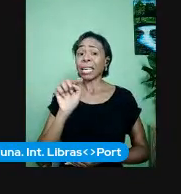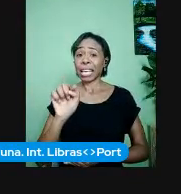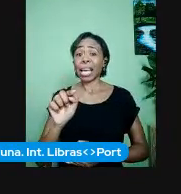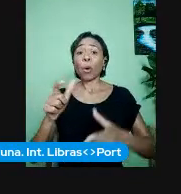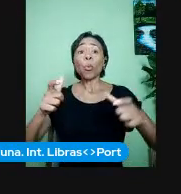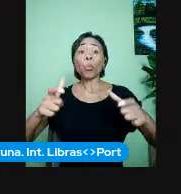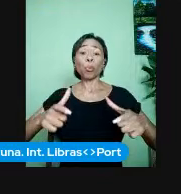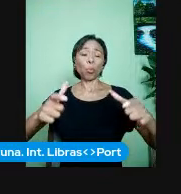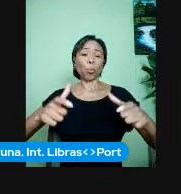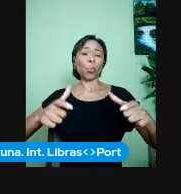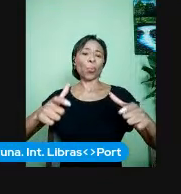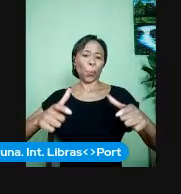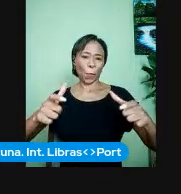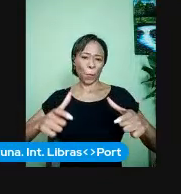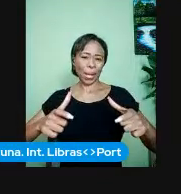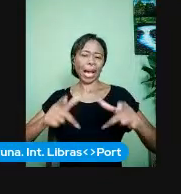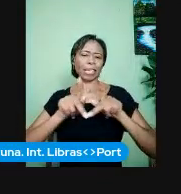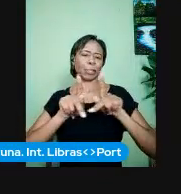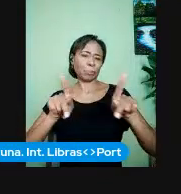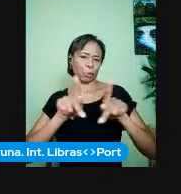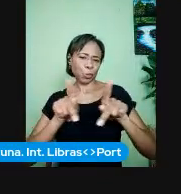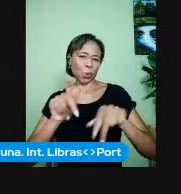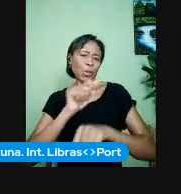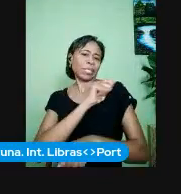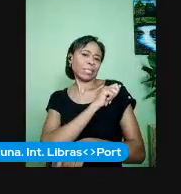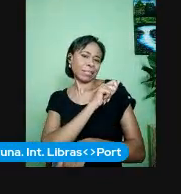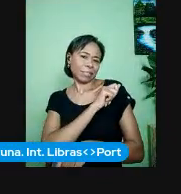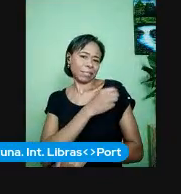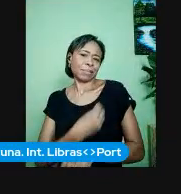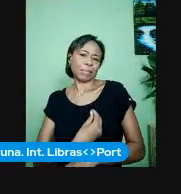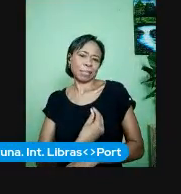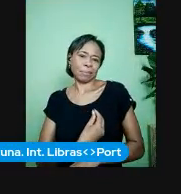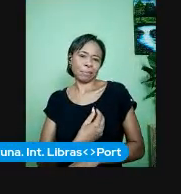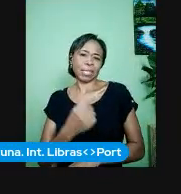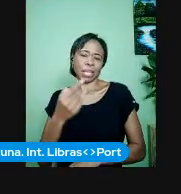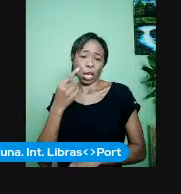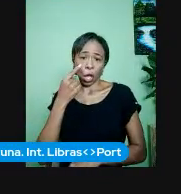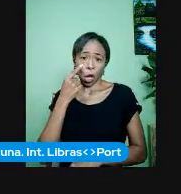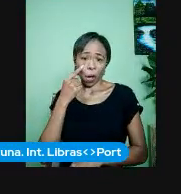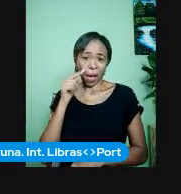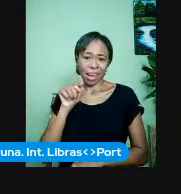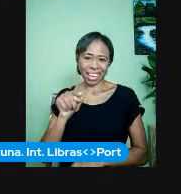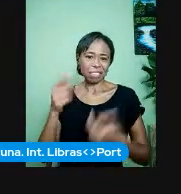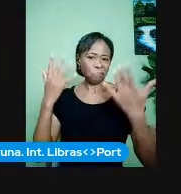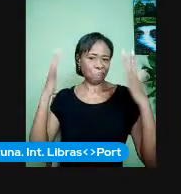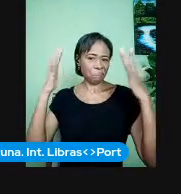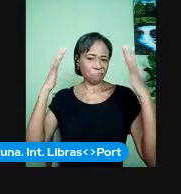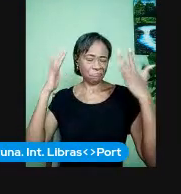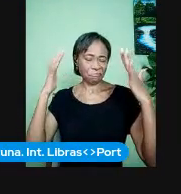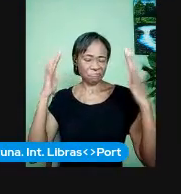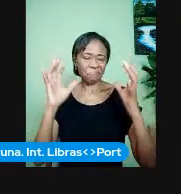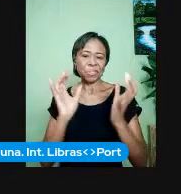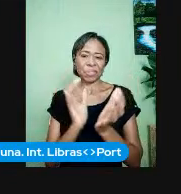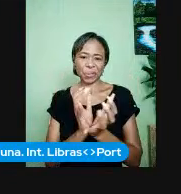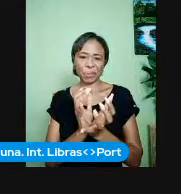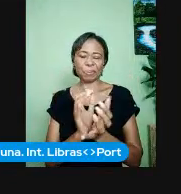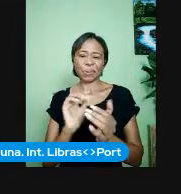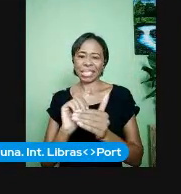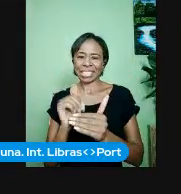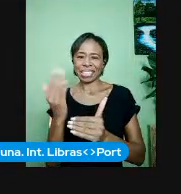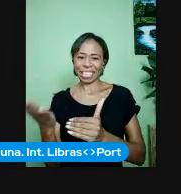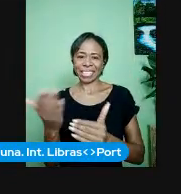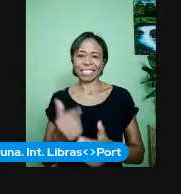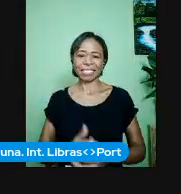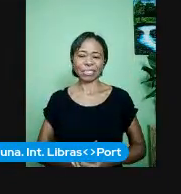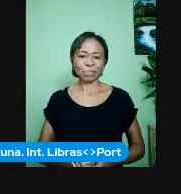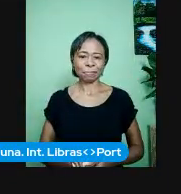aí os nossos professores, os nossos estudantes. Então, salve aí para as nossas turmas externas da EJA. É, EJA